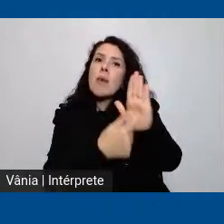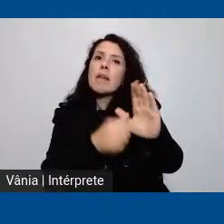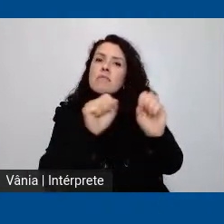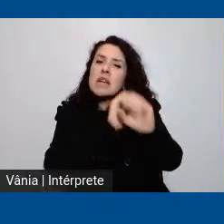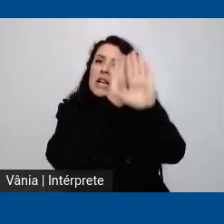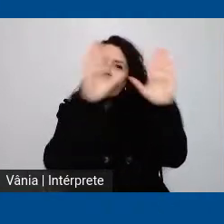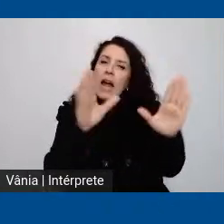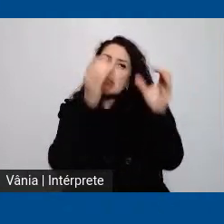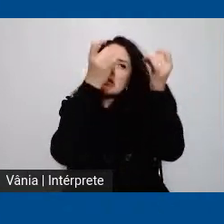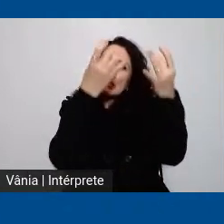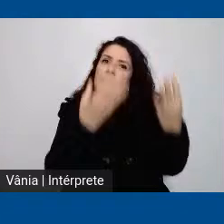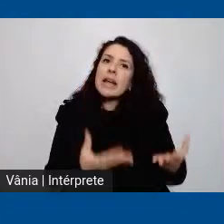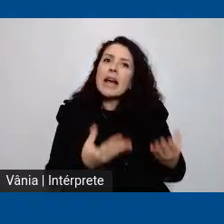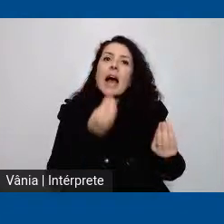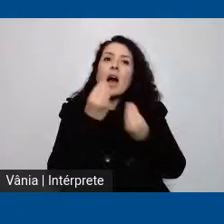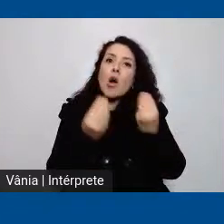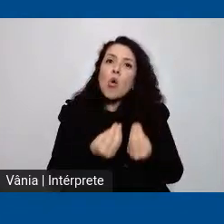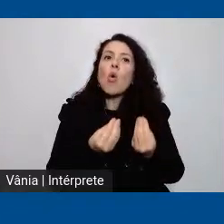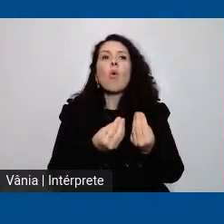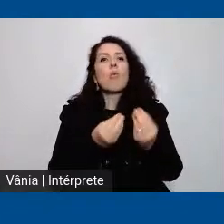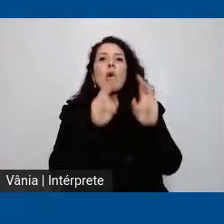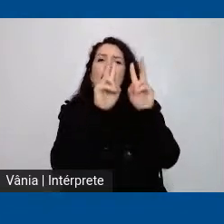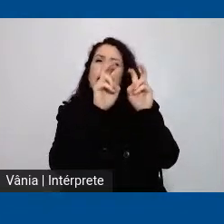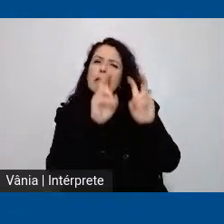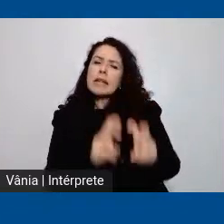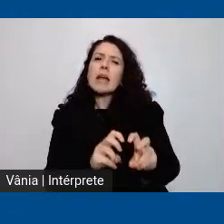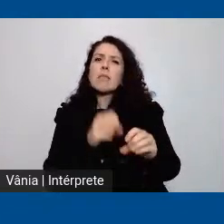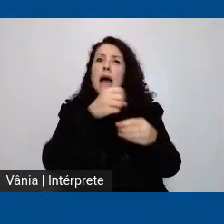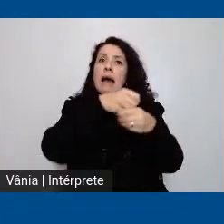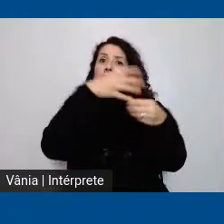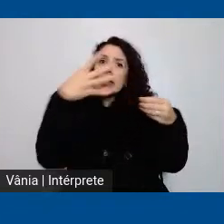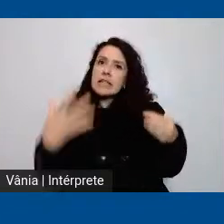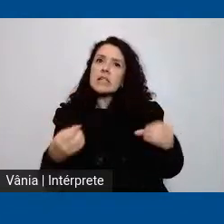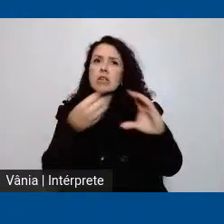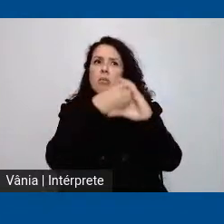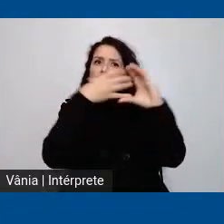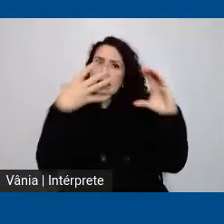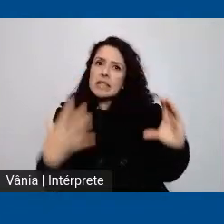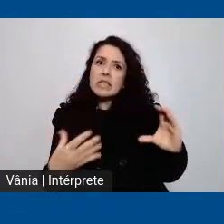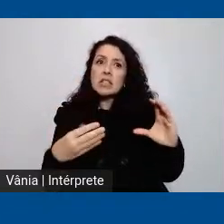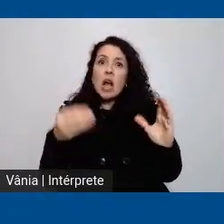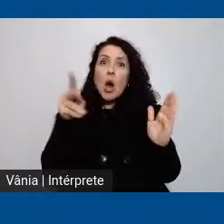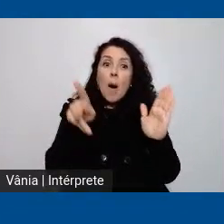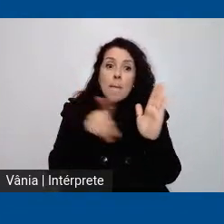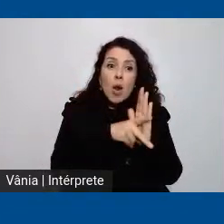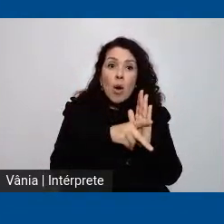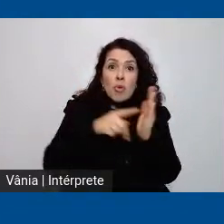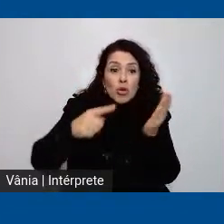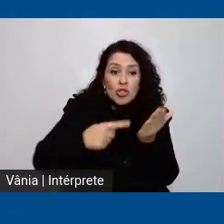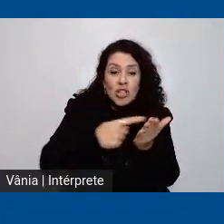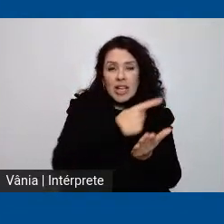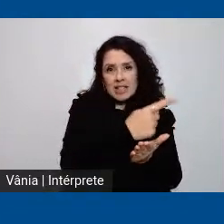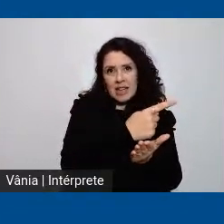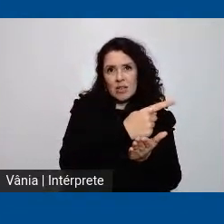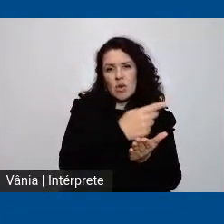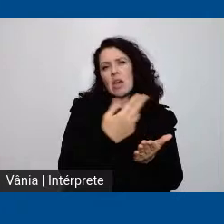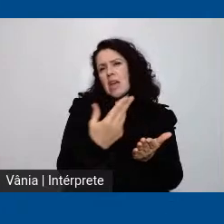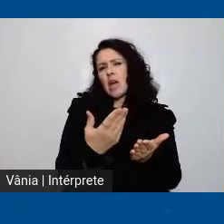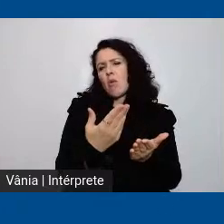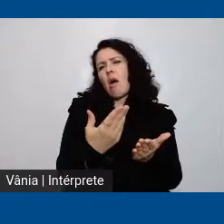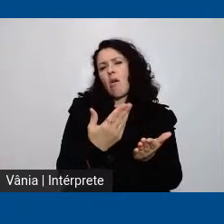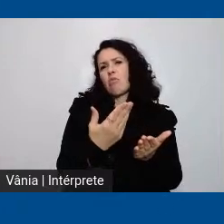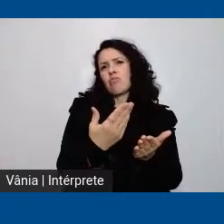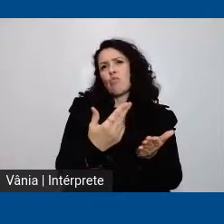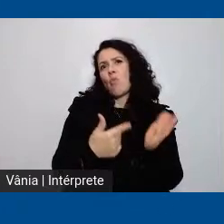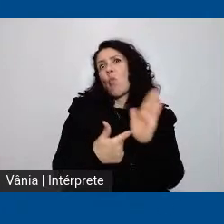na verdade, sobre alguns aspectos chaves desse caderno, né? Na verdade, uma espécie de abre-alas. E,